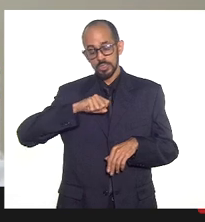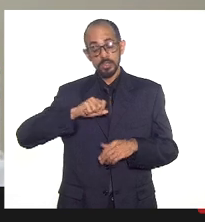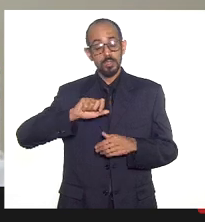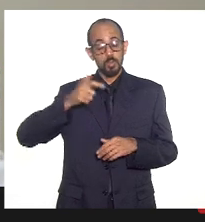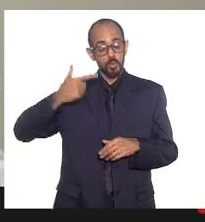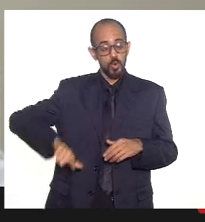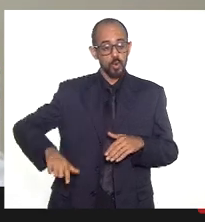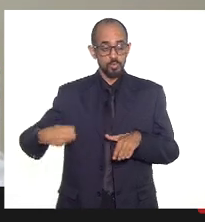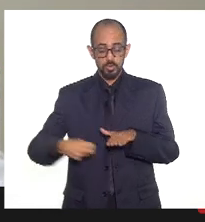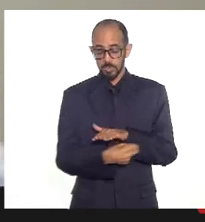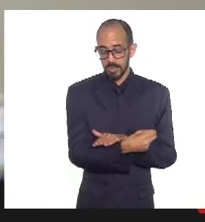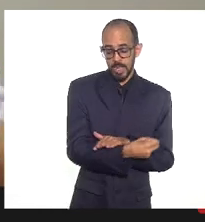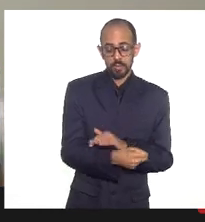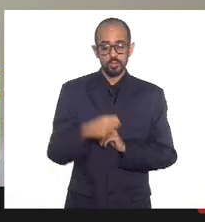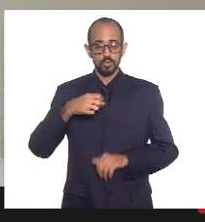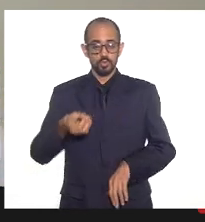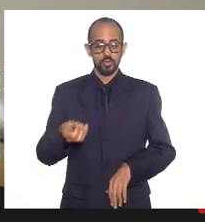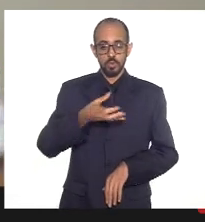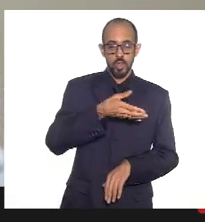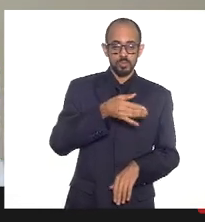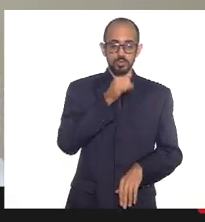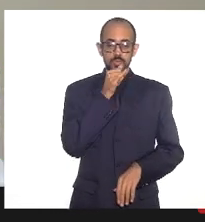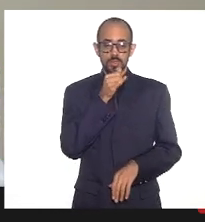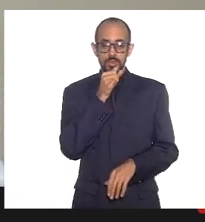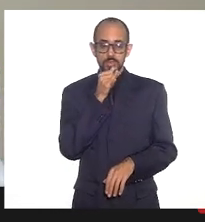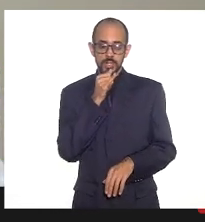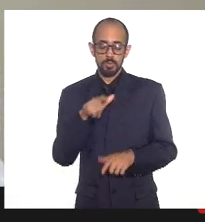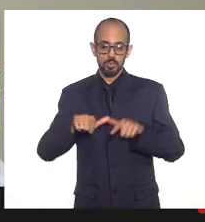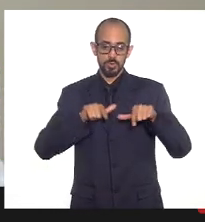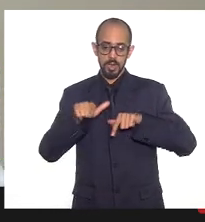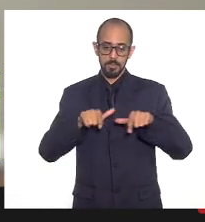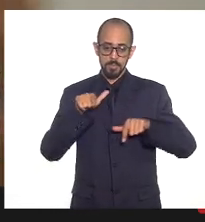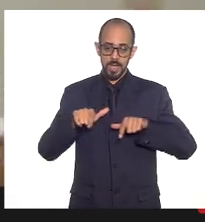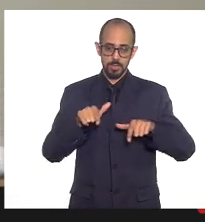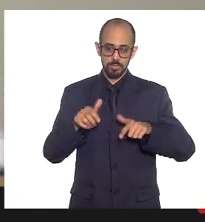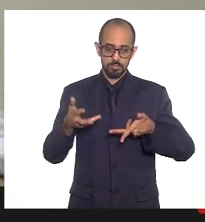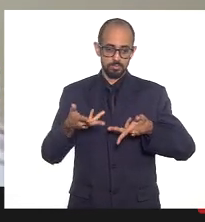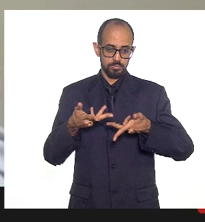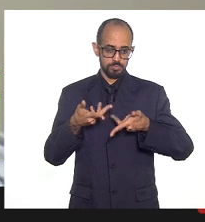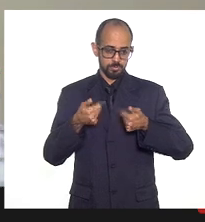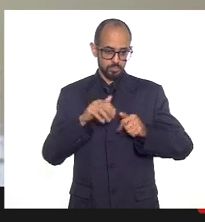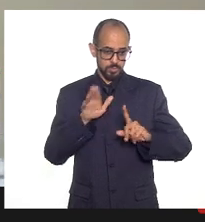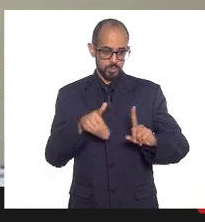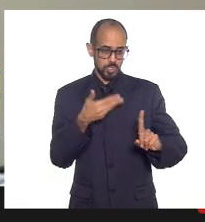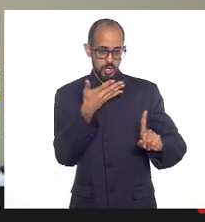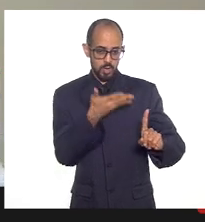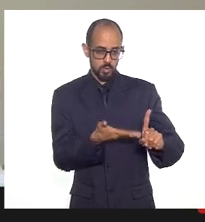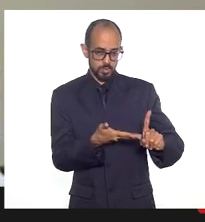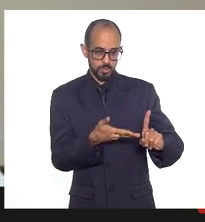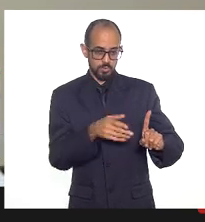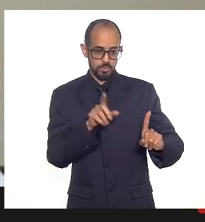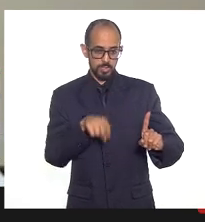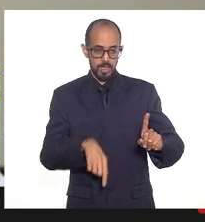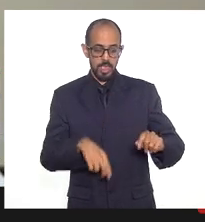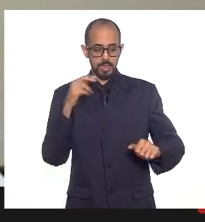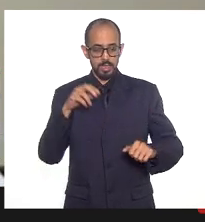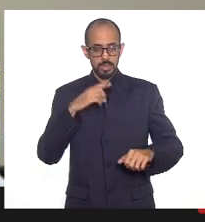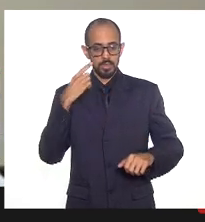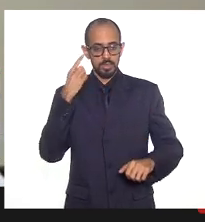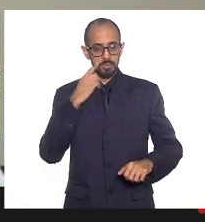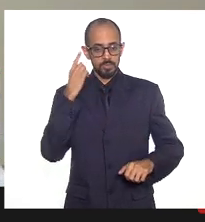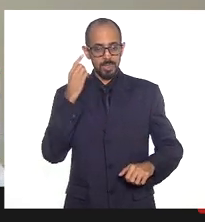têm envolvimento com essa luta. Destaco, por exemplo, um trabalho muito, muito reconhecido da própria deputada Renata Souza no